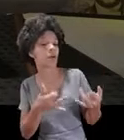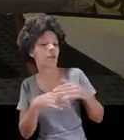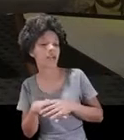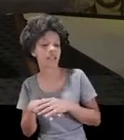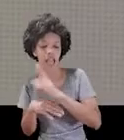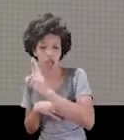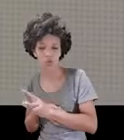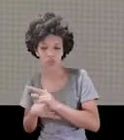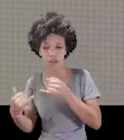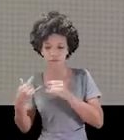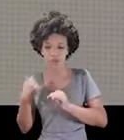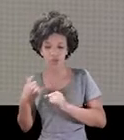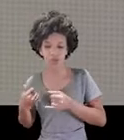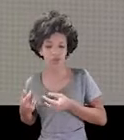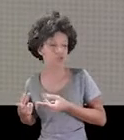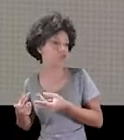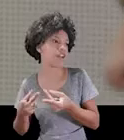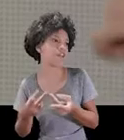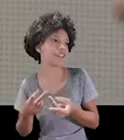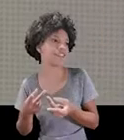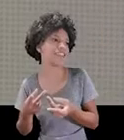que vão desligar a Rússia do narcotráfico